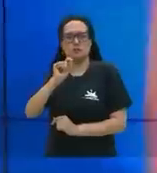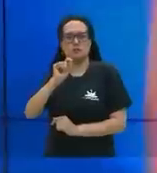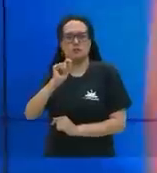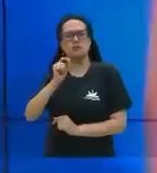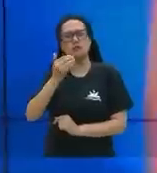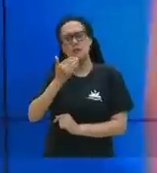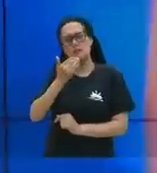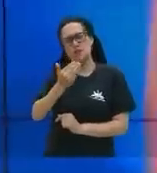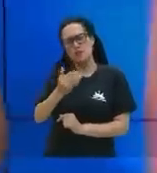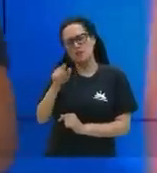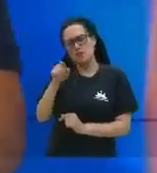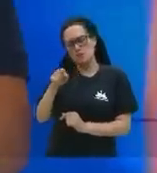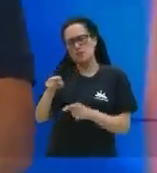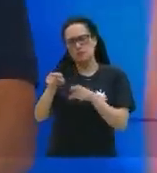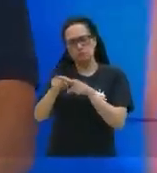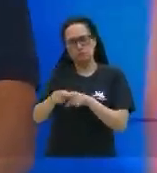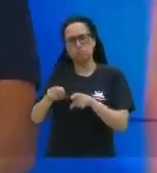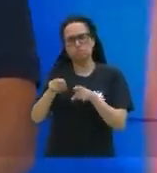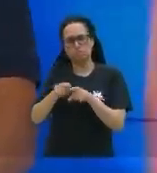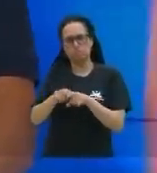pedirias tu mesmo,